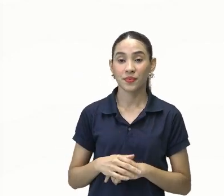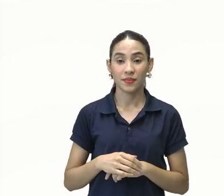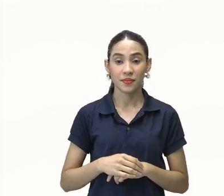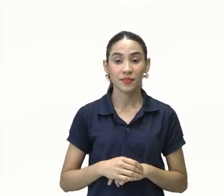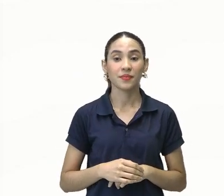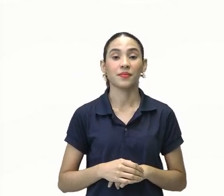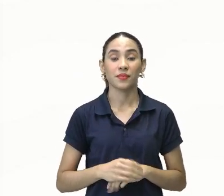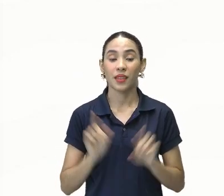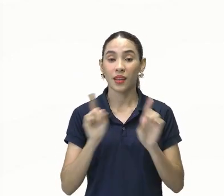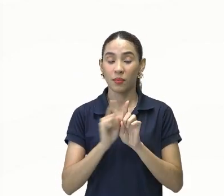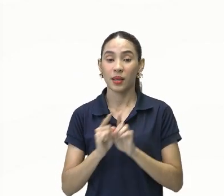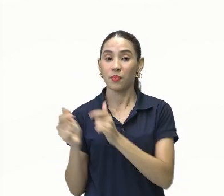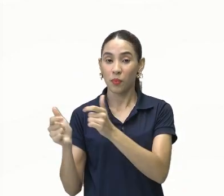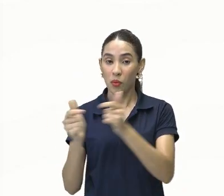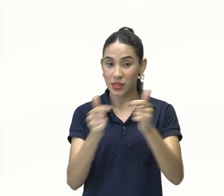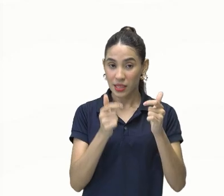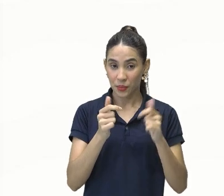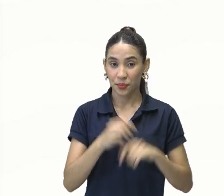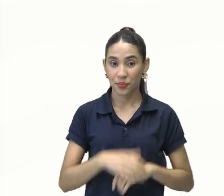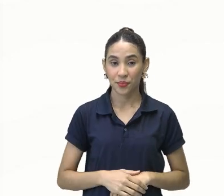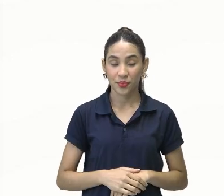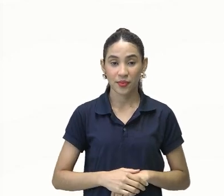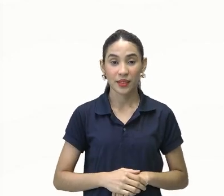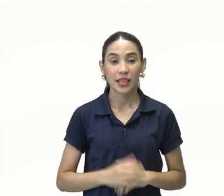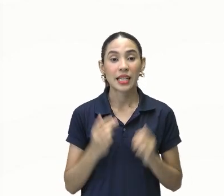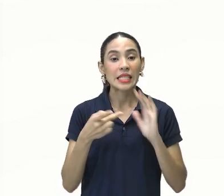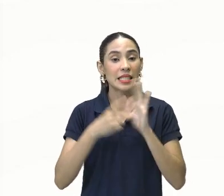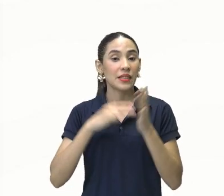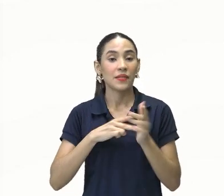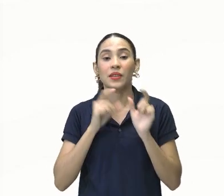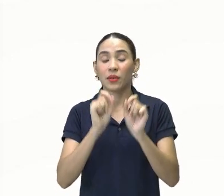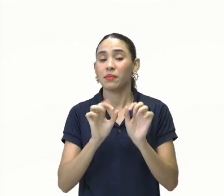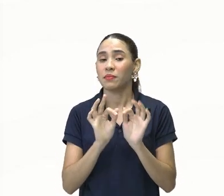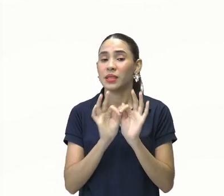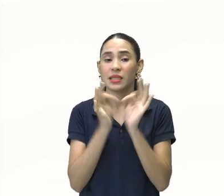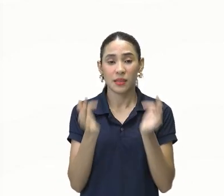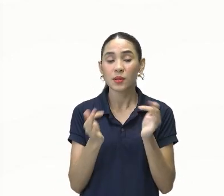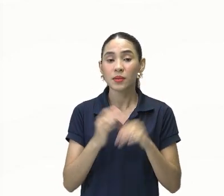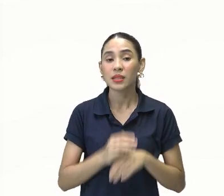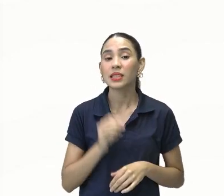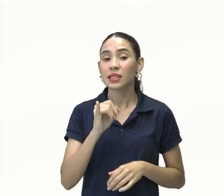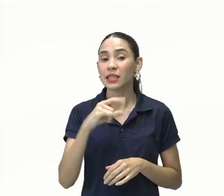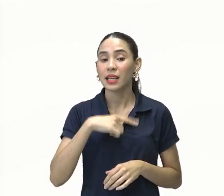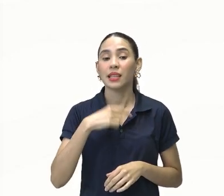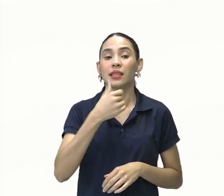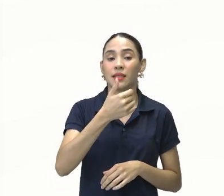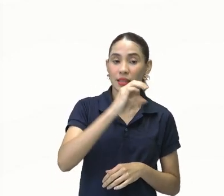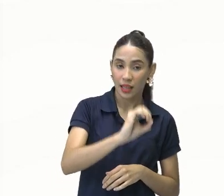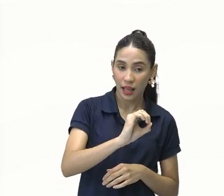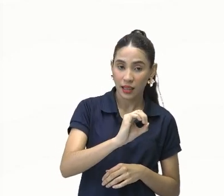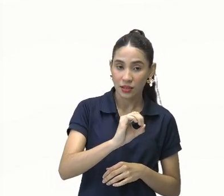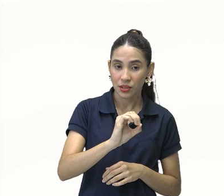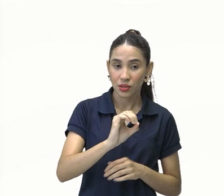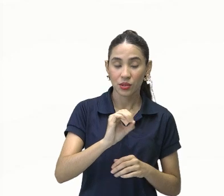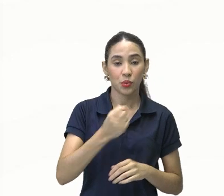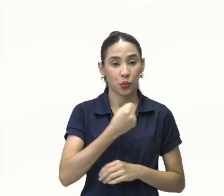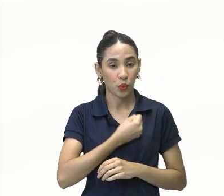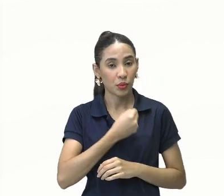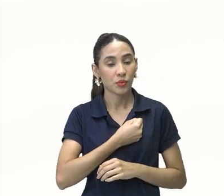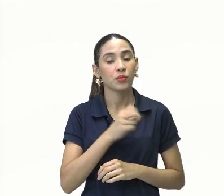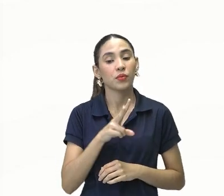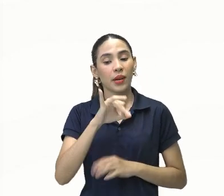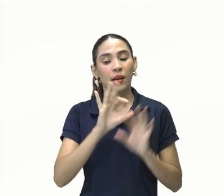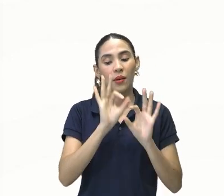de posições, tá bom? Isso aqui significa somente isso. Se eu tenho 10 elementos, tá? Eu